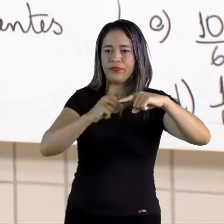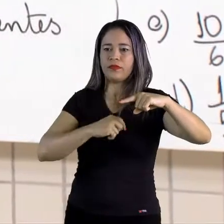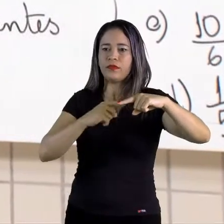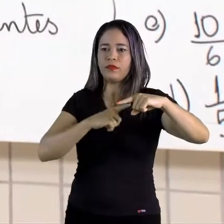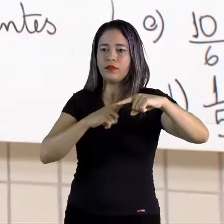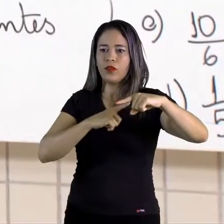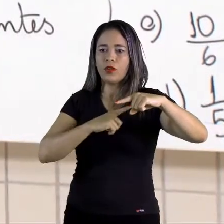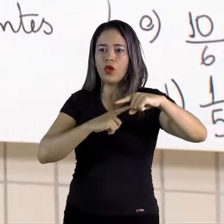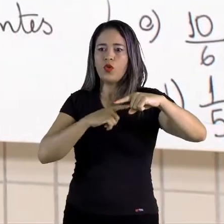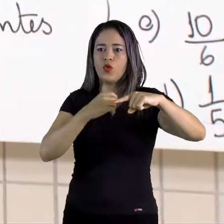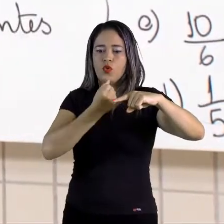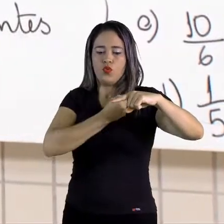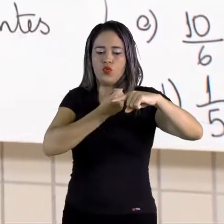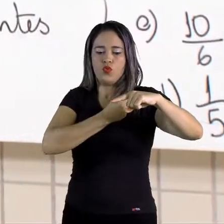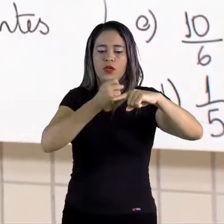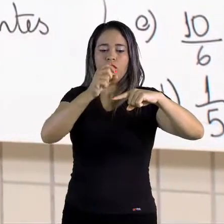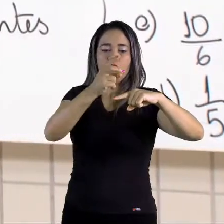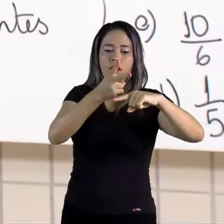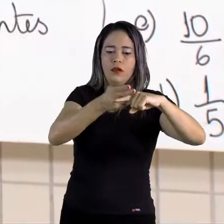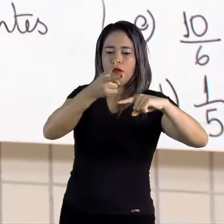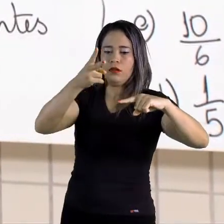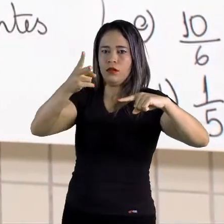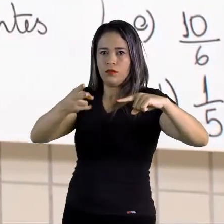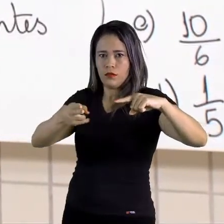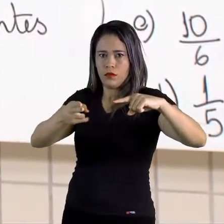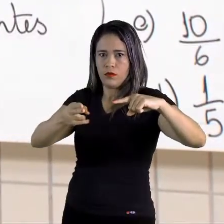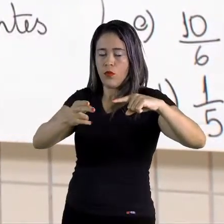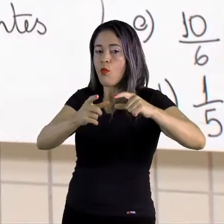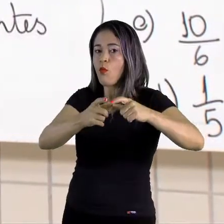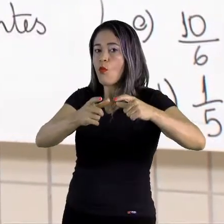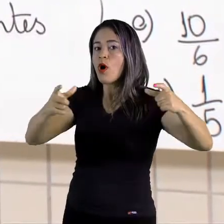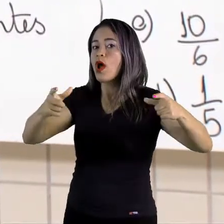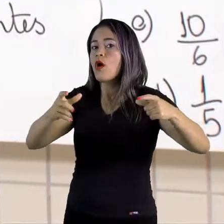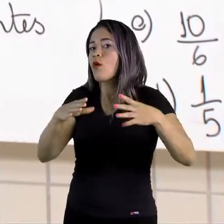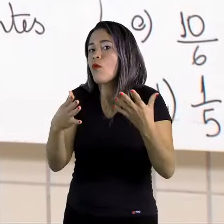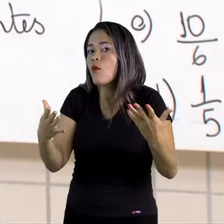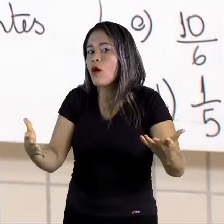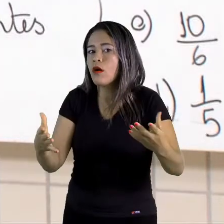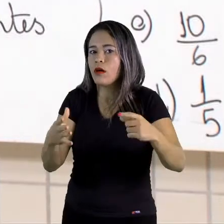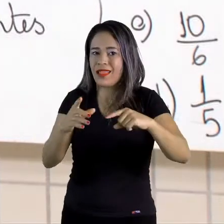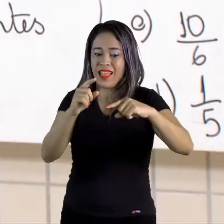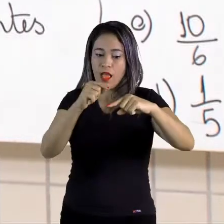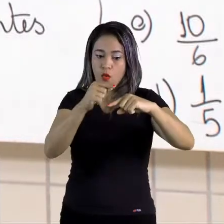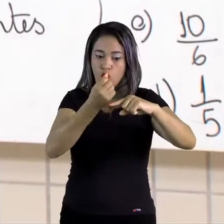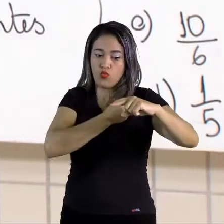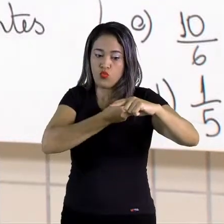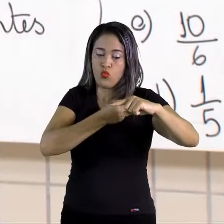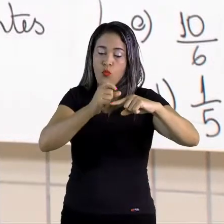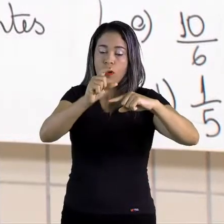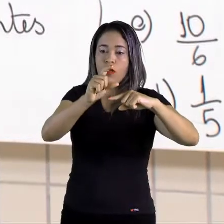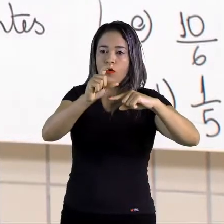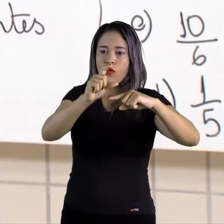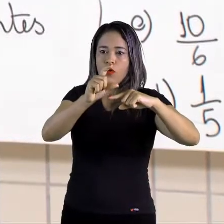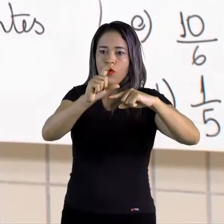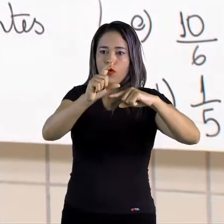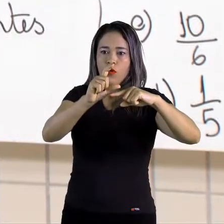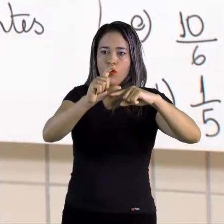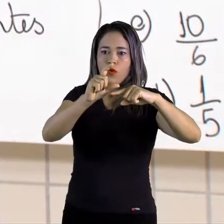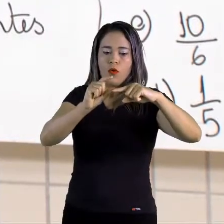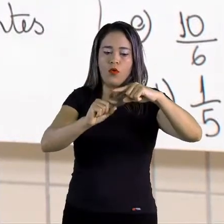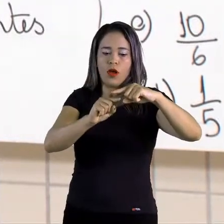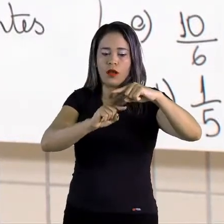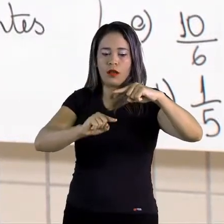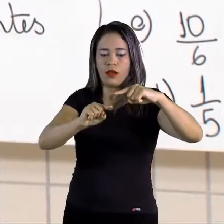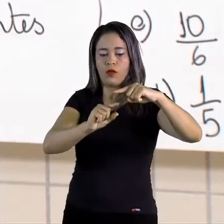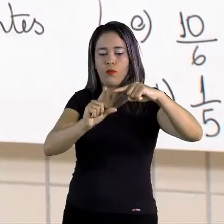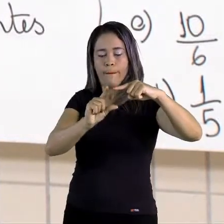os numeradores iguais. Qual que é a maior? É a que tiver o menor número no denominador. Então,